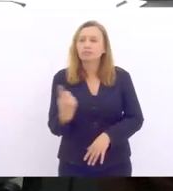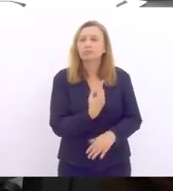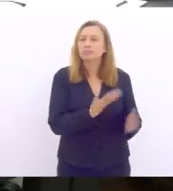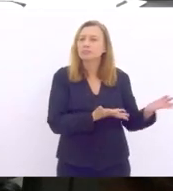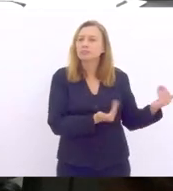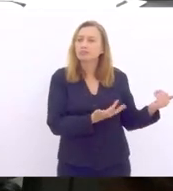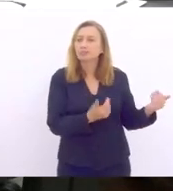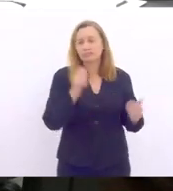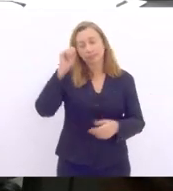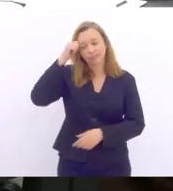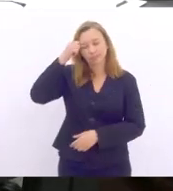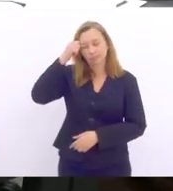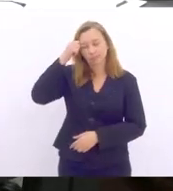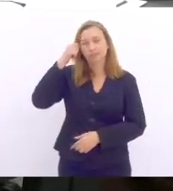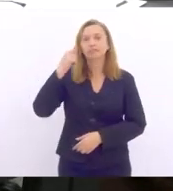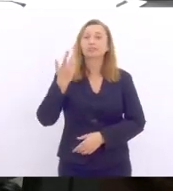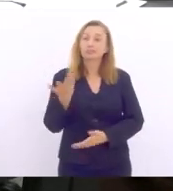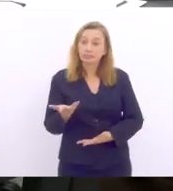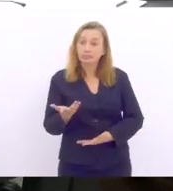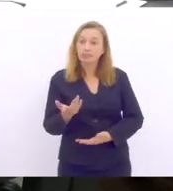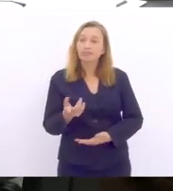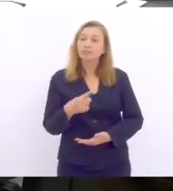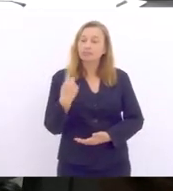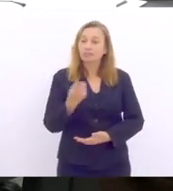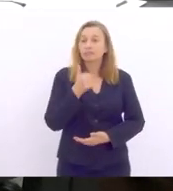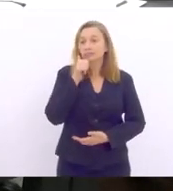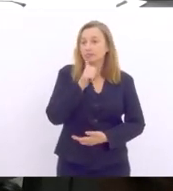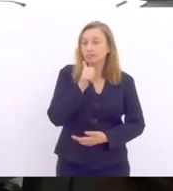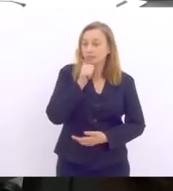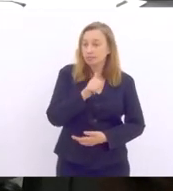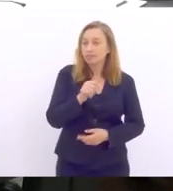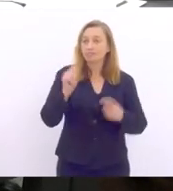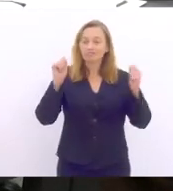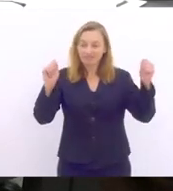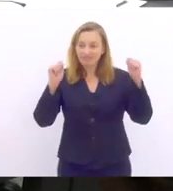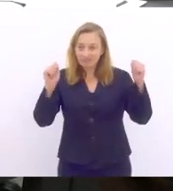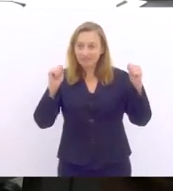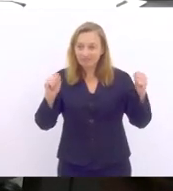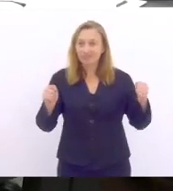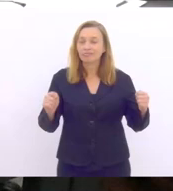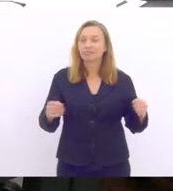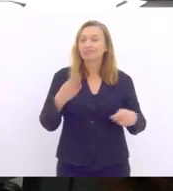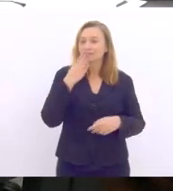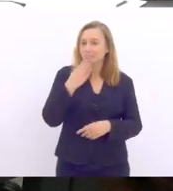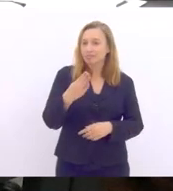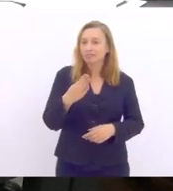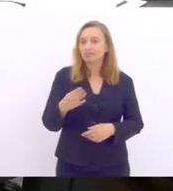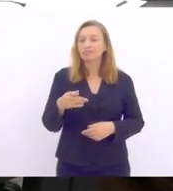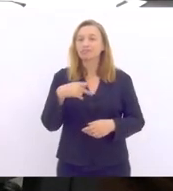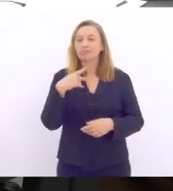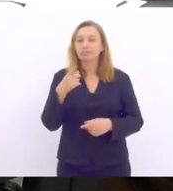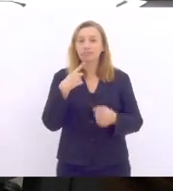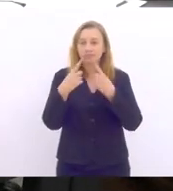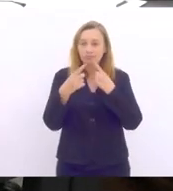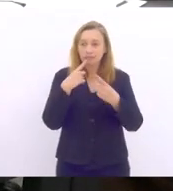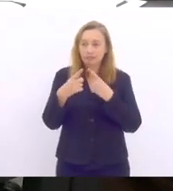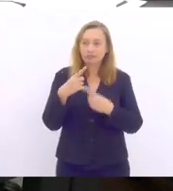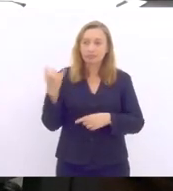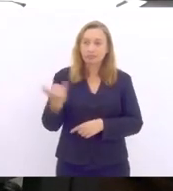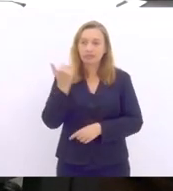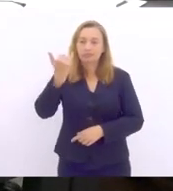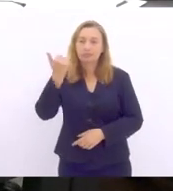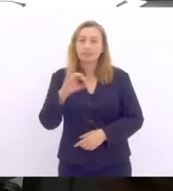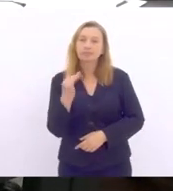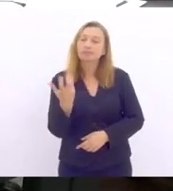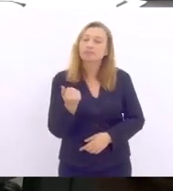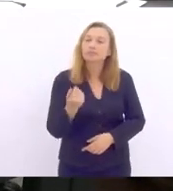juventude negra, inclusive, para as nossas mulheres que torcem, são torcedores e têm feito um debate importante, campanhas